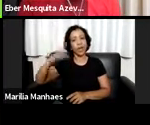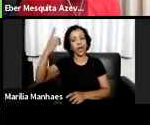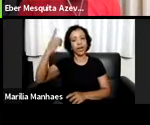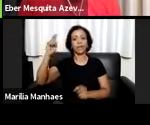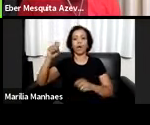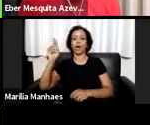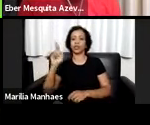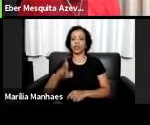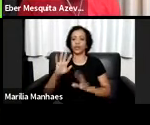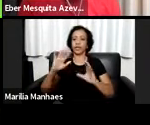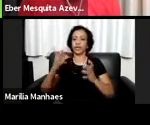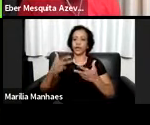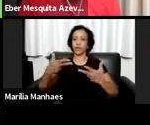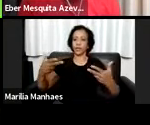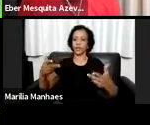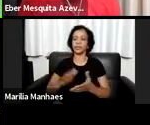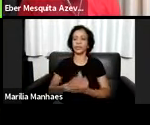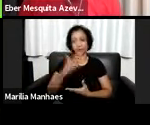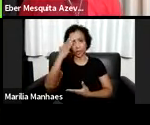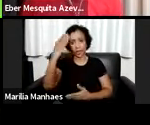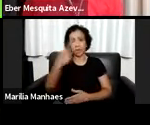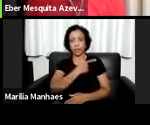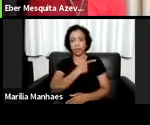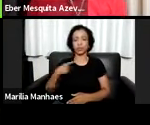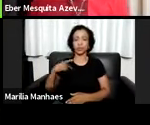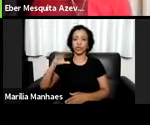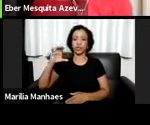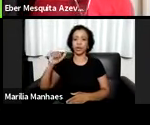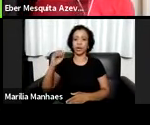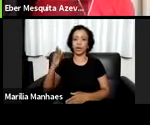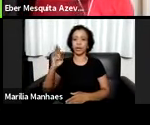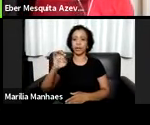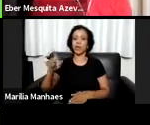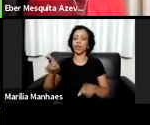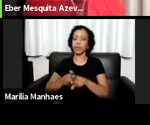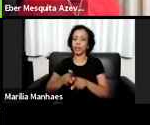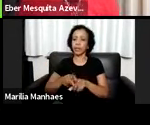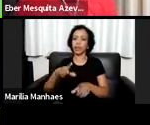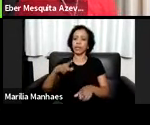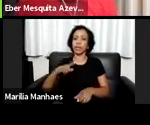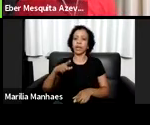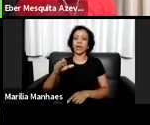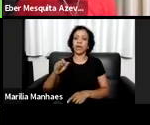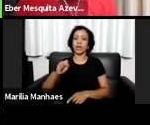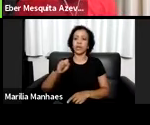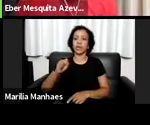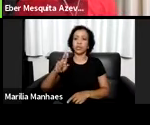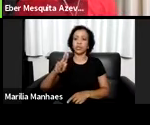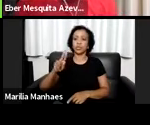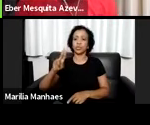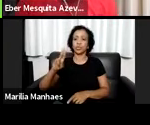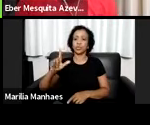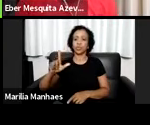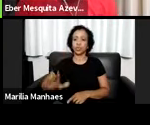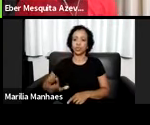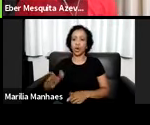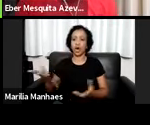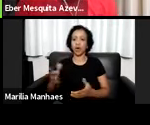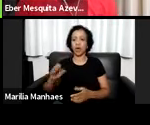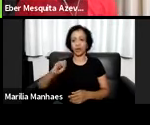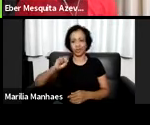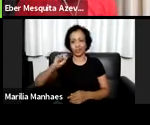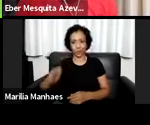Amém. Obrigado, pastor Cabral. Também está conosco aí do Sul, subindo de Porto Alegre. Vamos passar no Paraná, vamos dar uma chegadinha aí em Curitiba.